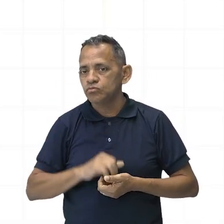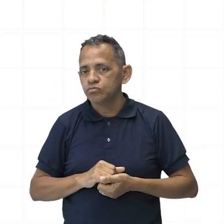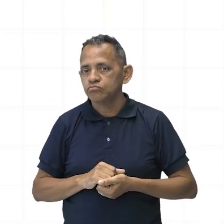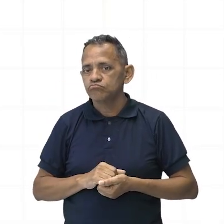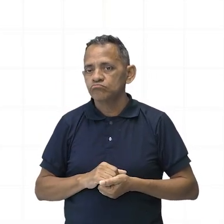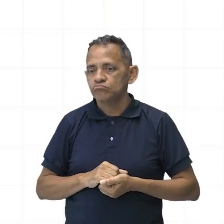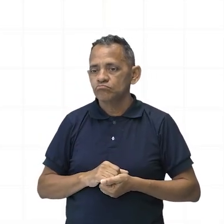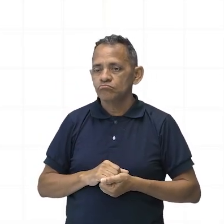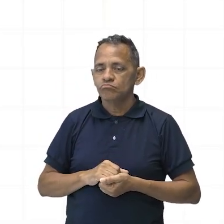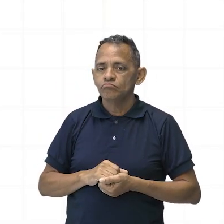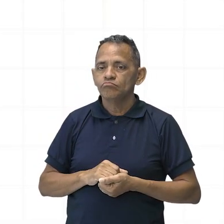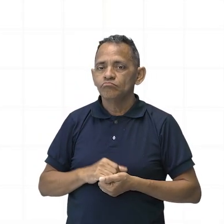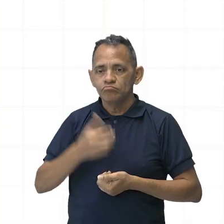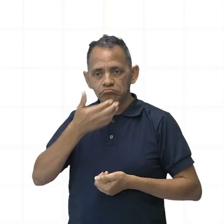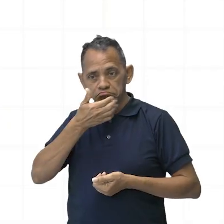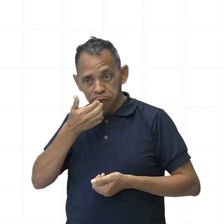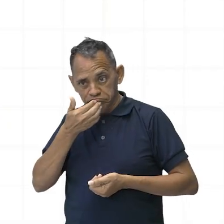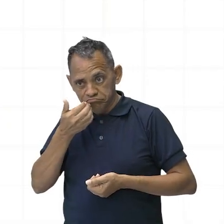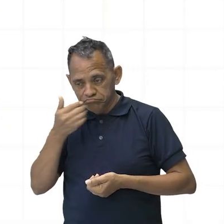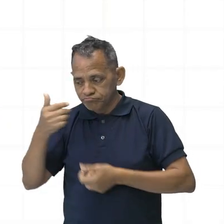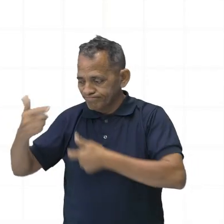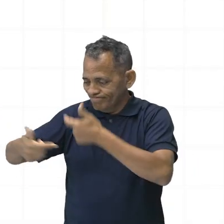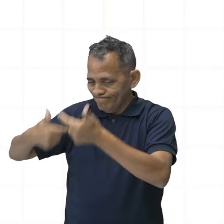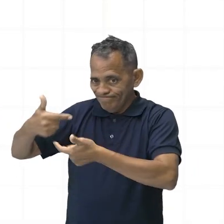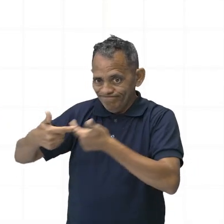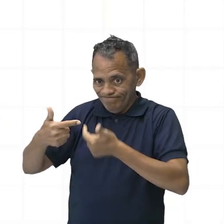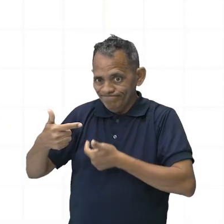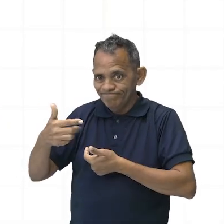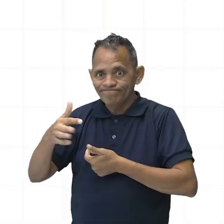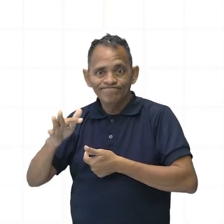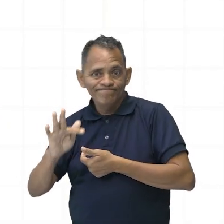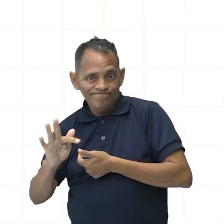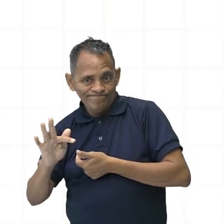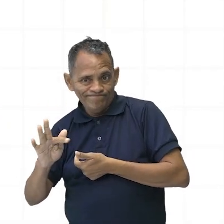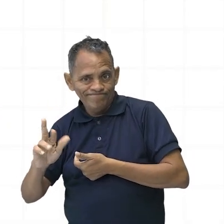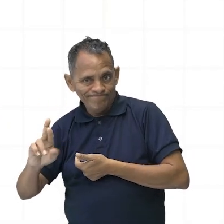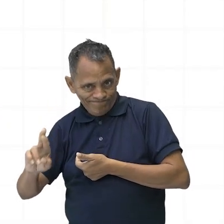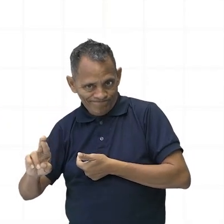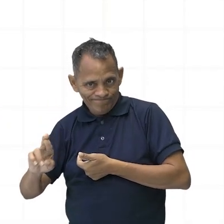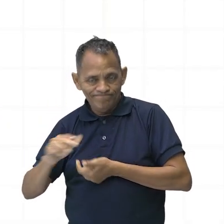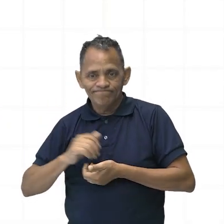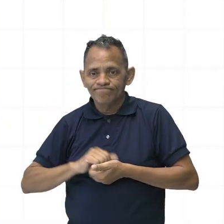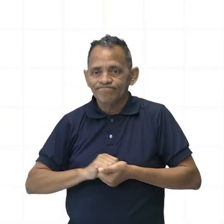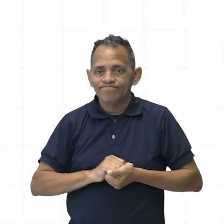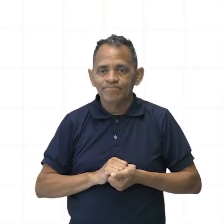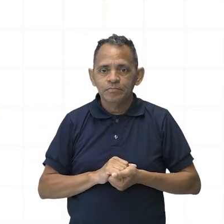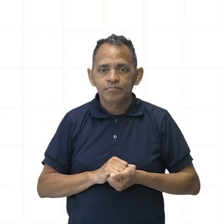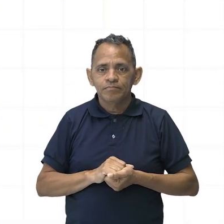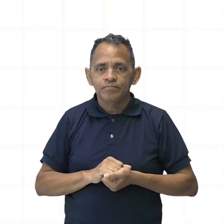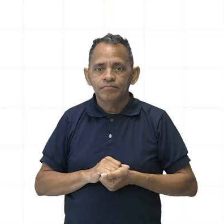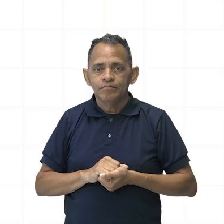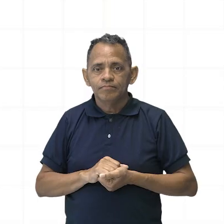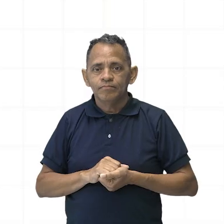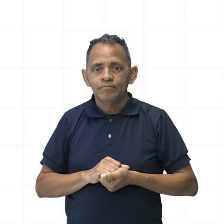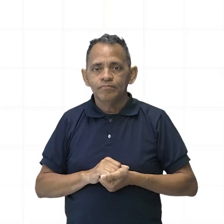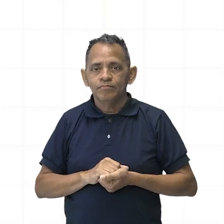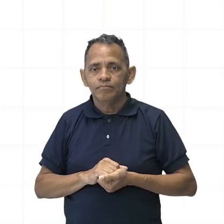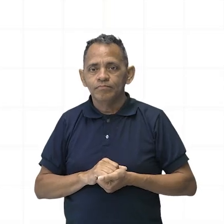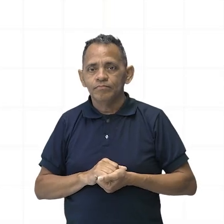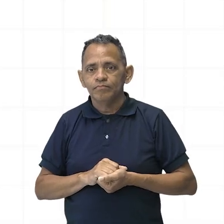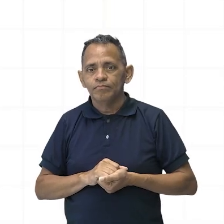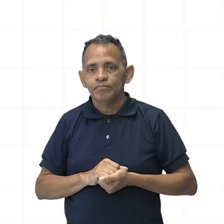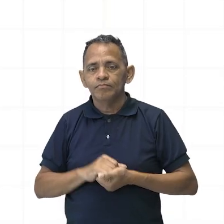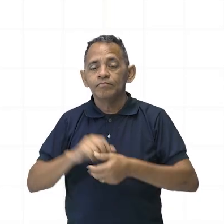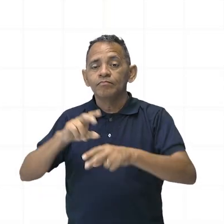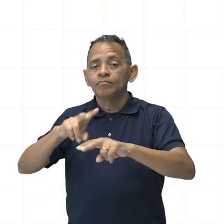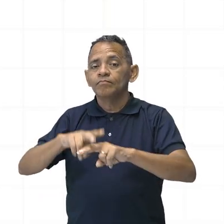trabalhar com a frequência relativa. Por isso, a gente vai utilizar ela aqui